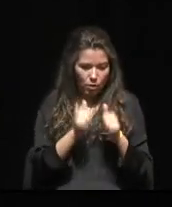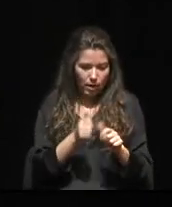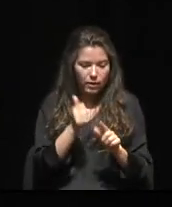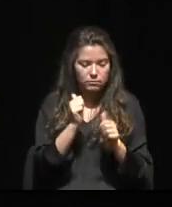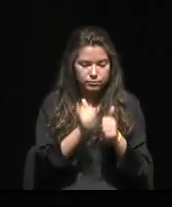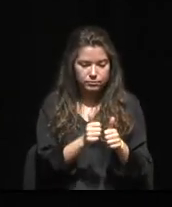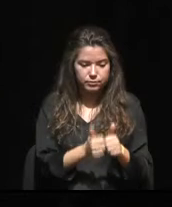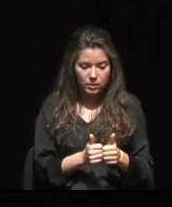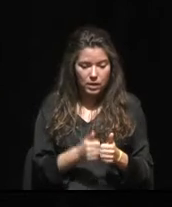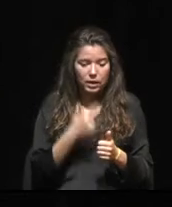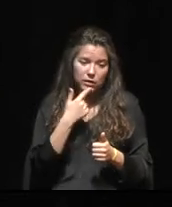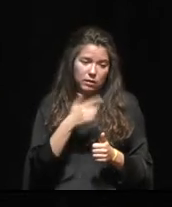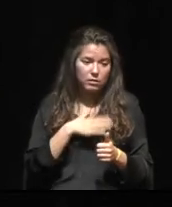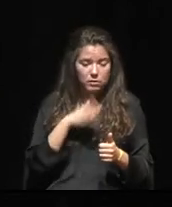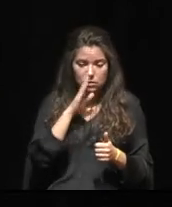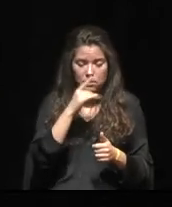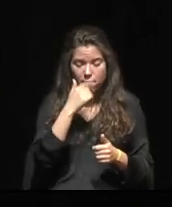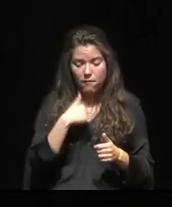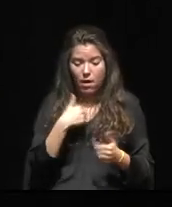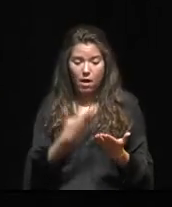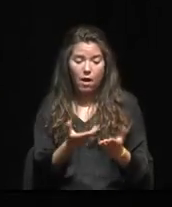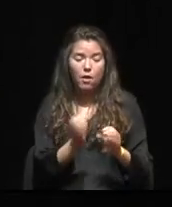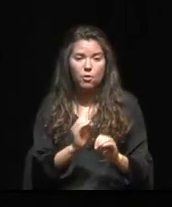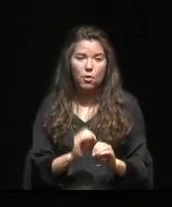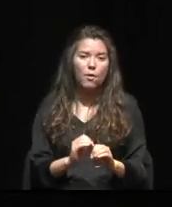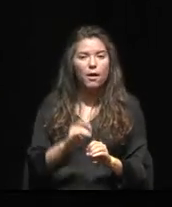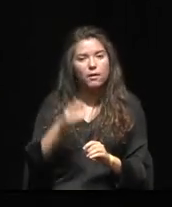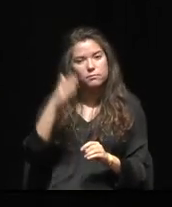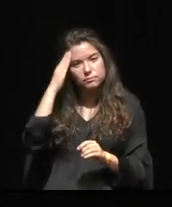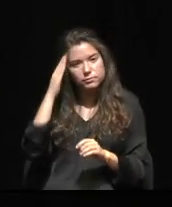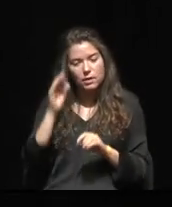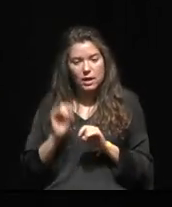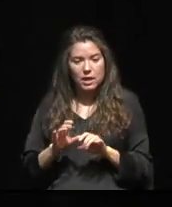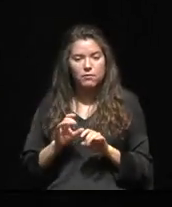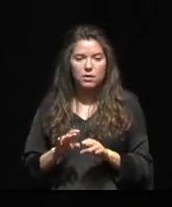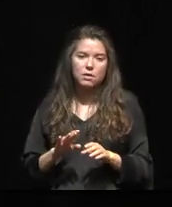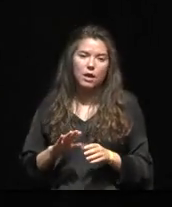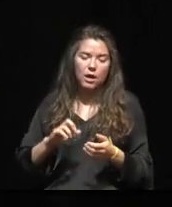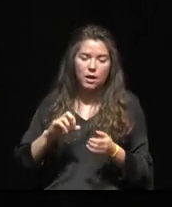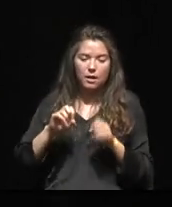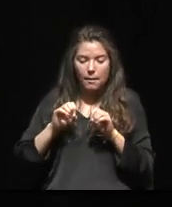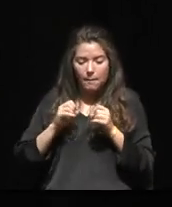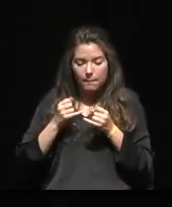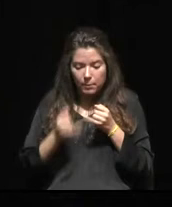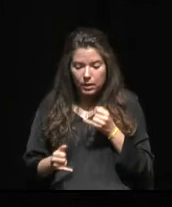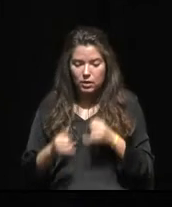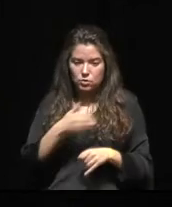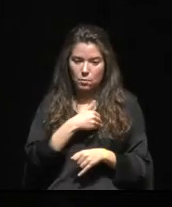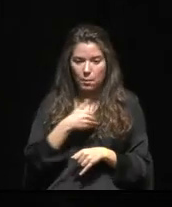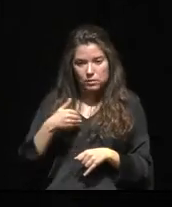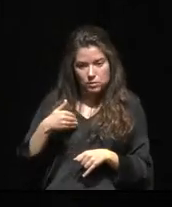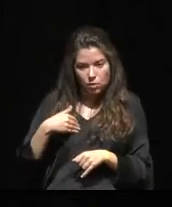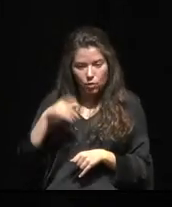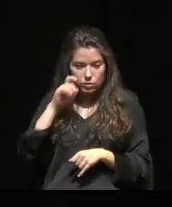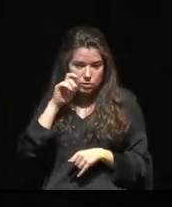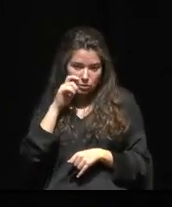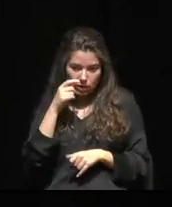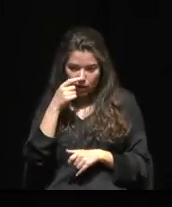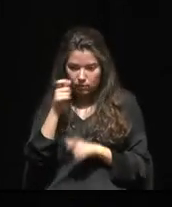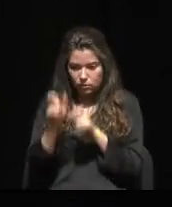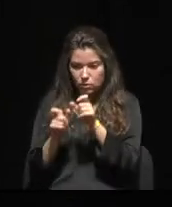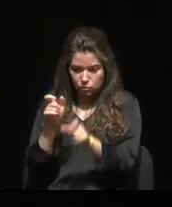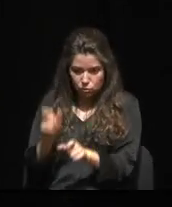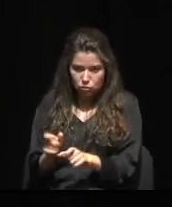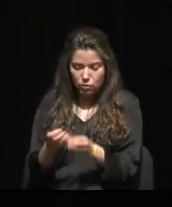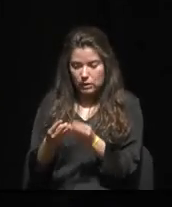informando sobre as irregularidades verificadas prevenindo riscos e perigos para a saúde e segurança integridade de pessoas e bens